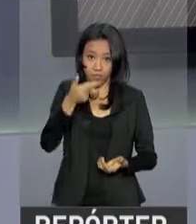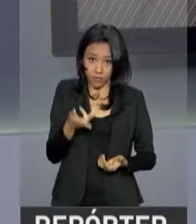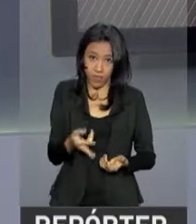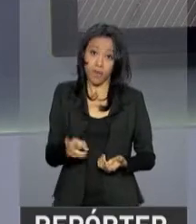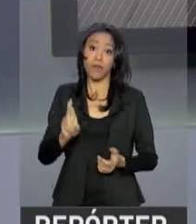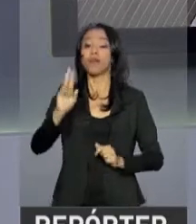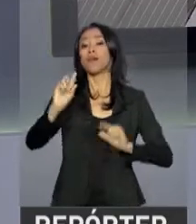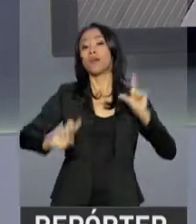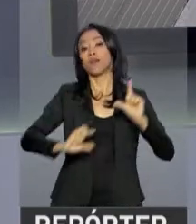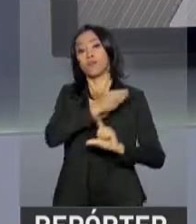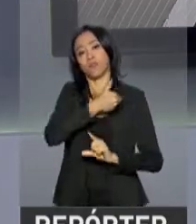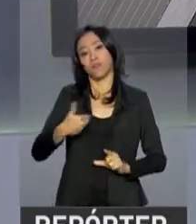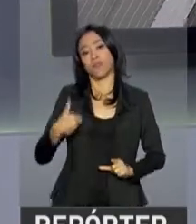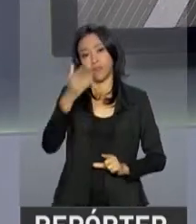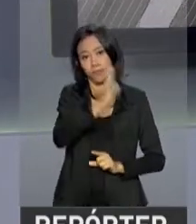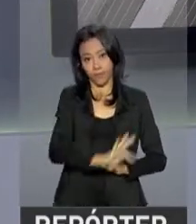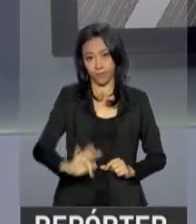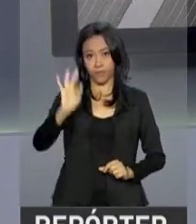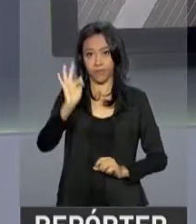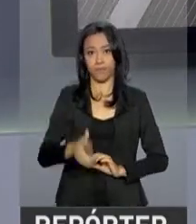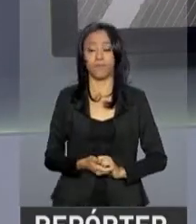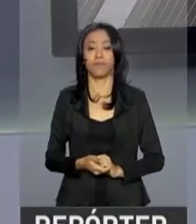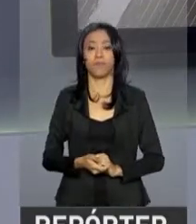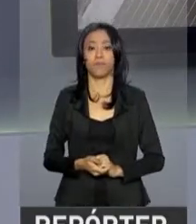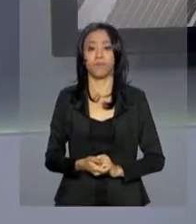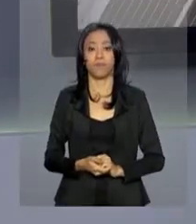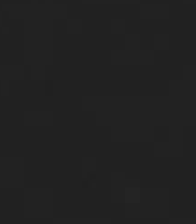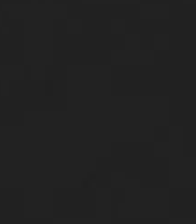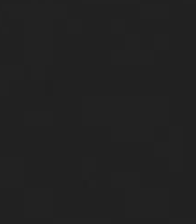aqui na nbr a tv do governo federal